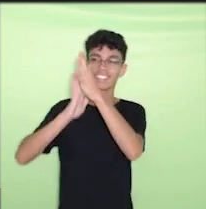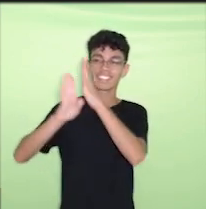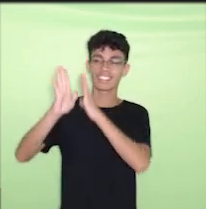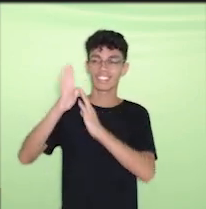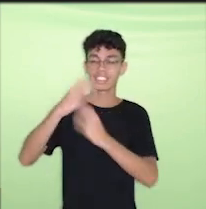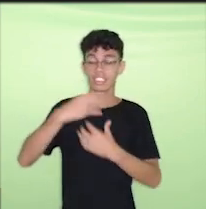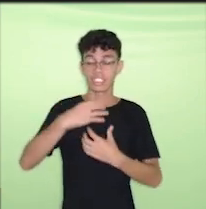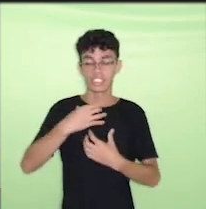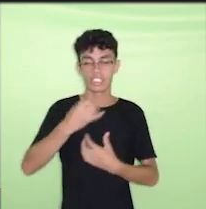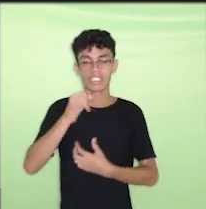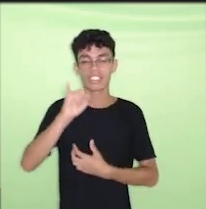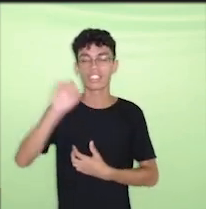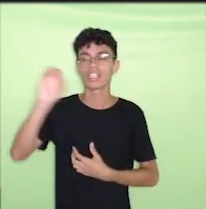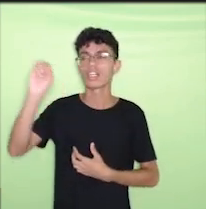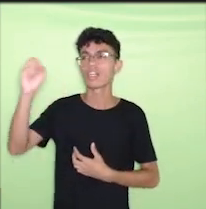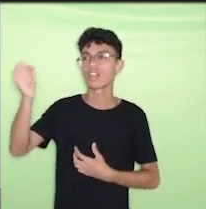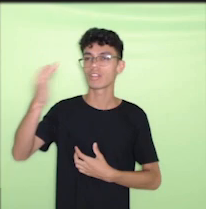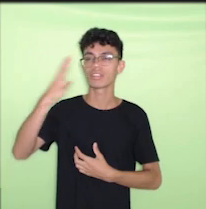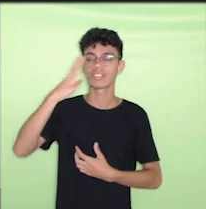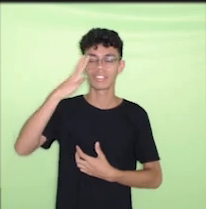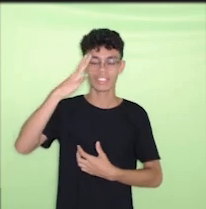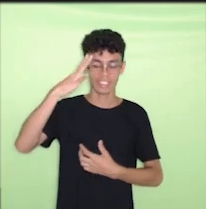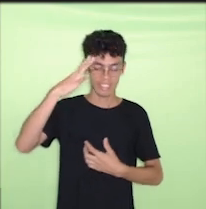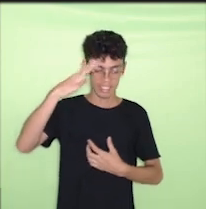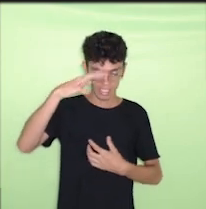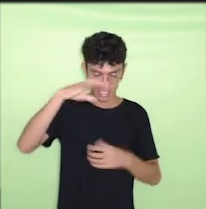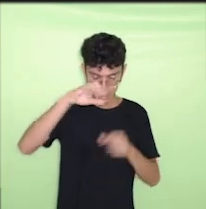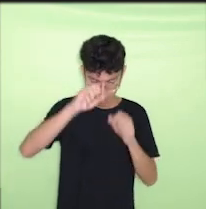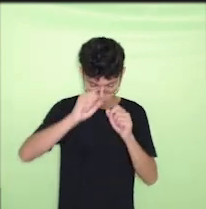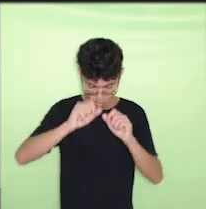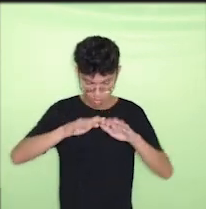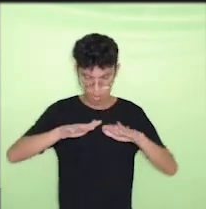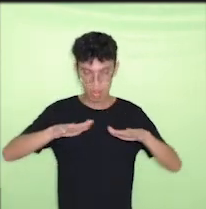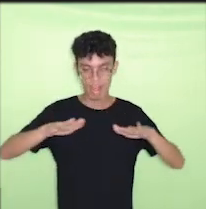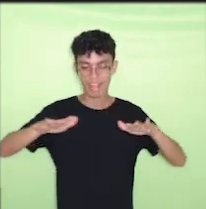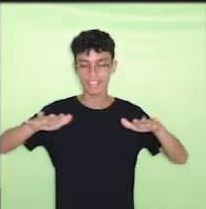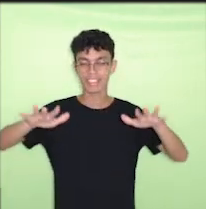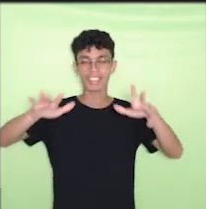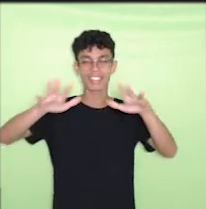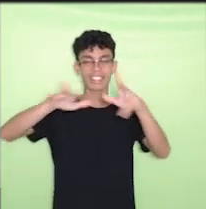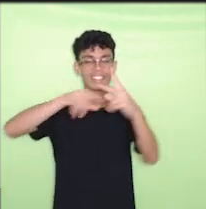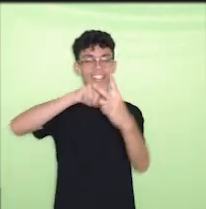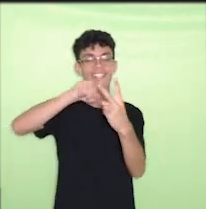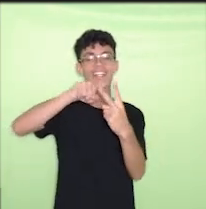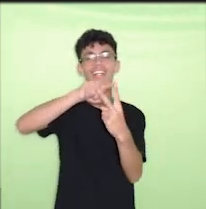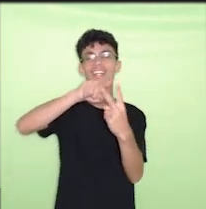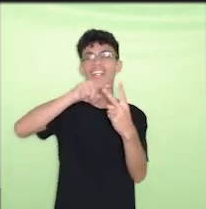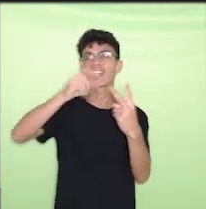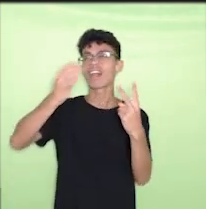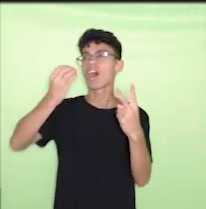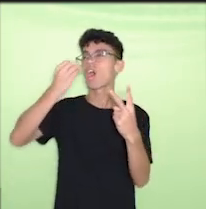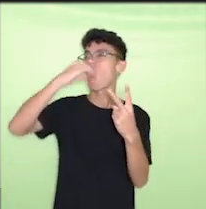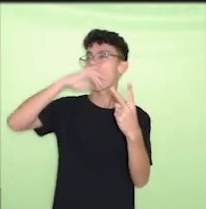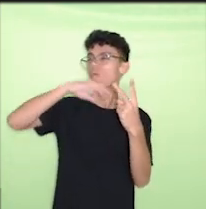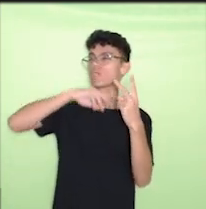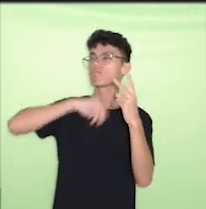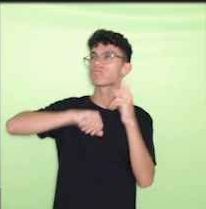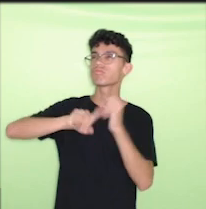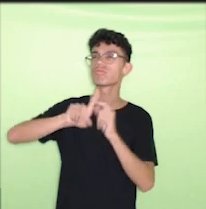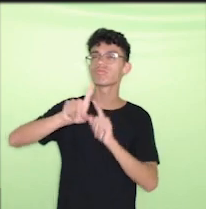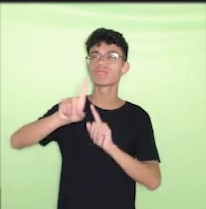Se há luz, aqui por dentro, eta e zeta devoram, mas só por um momento. Em